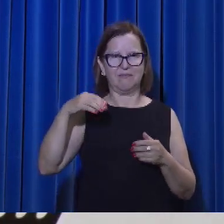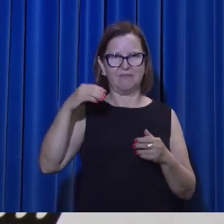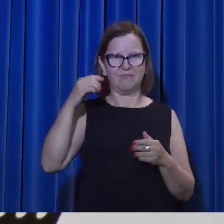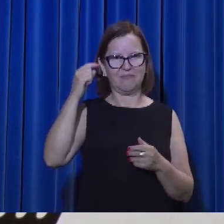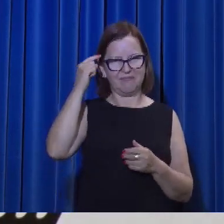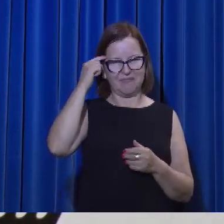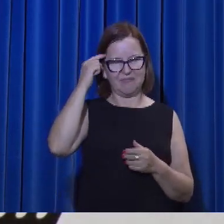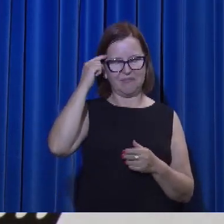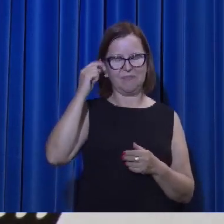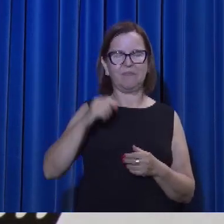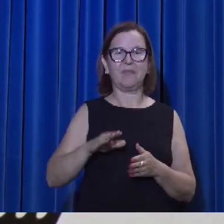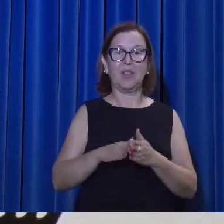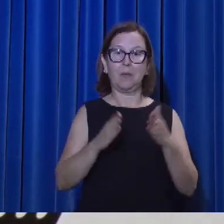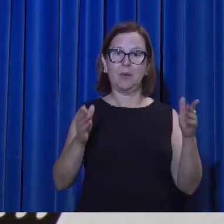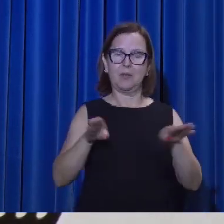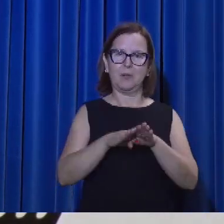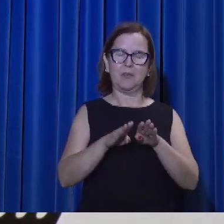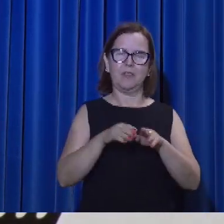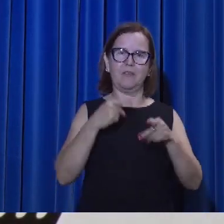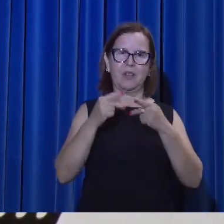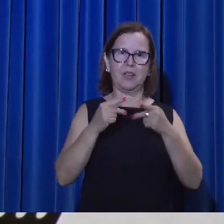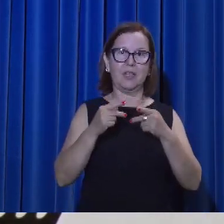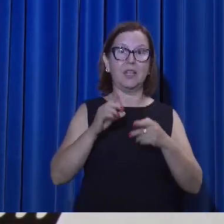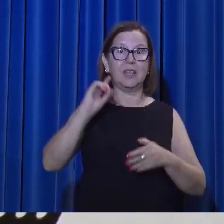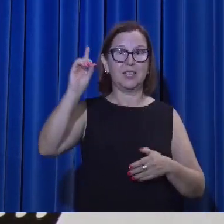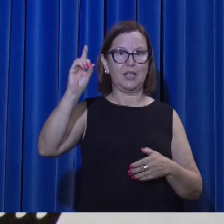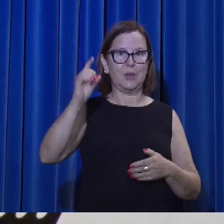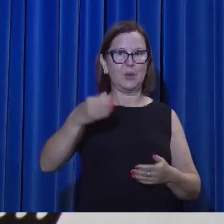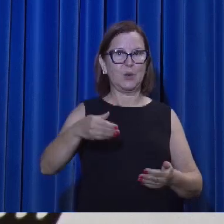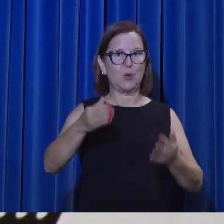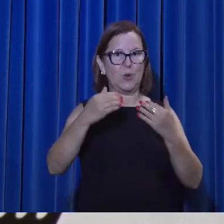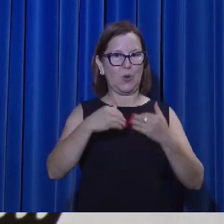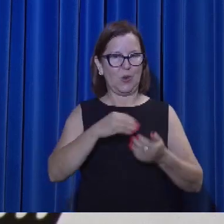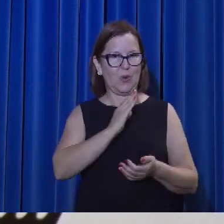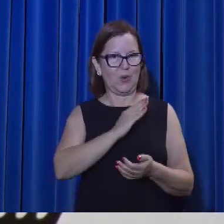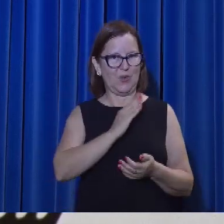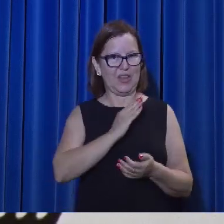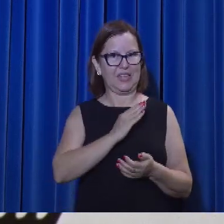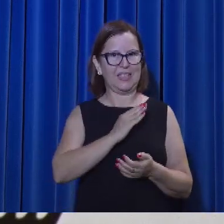A Bíblia também diz que Deus colocou a eternidade no coração do homem.